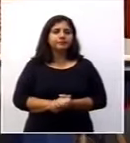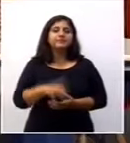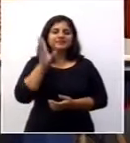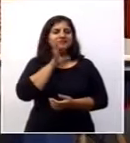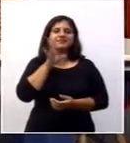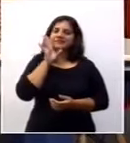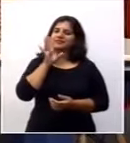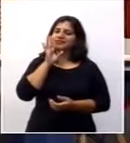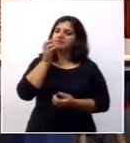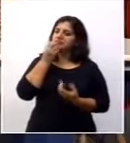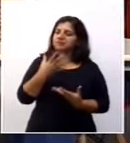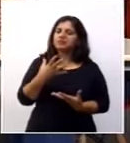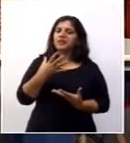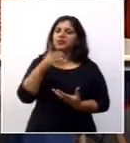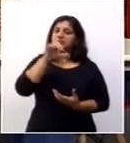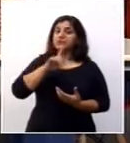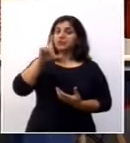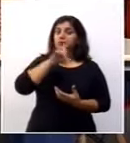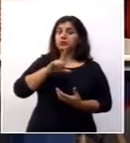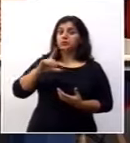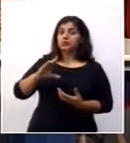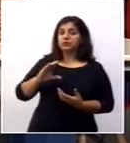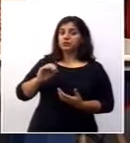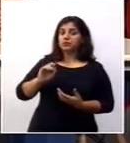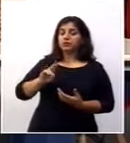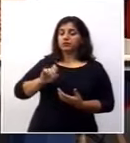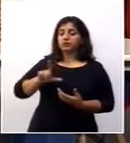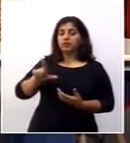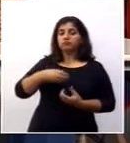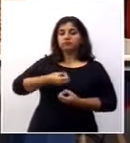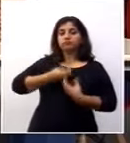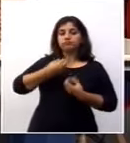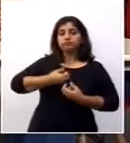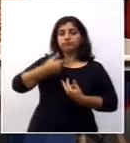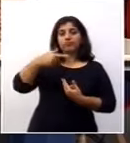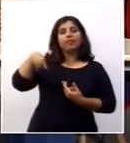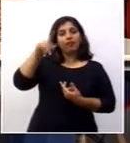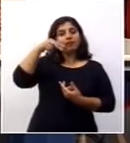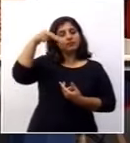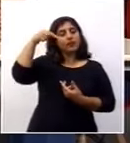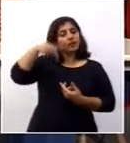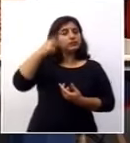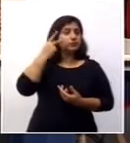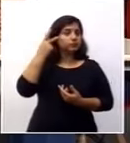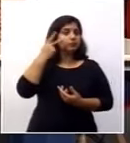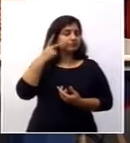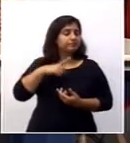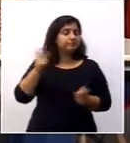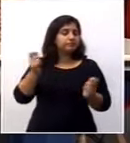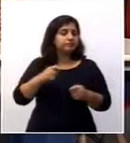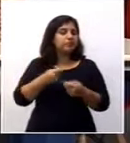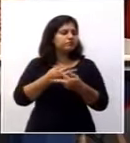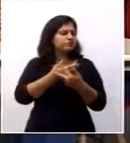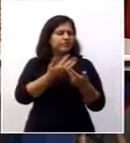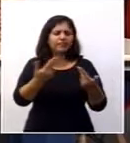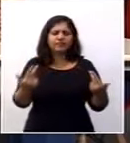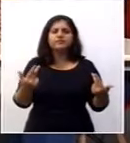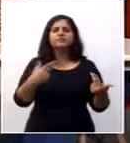Que legal, e a literatura de cordel é tão presente no nosso Nordeste, e aqui em São Paulo a gente também tem